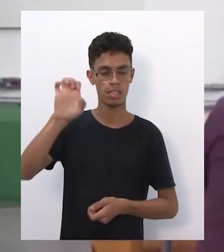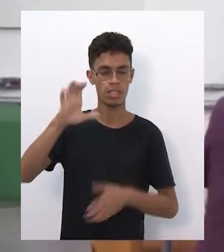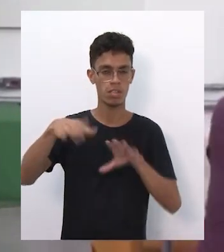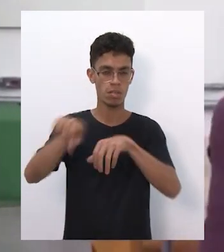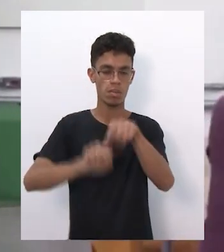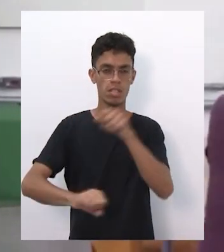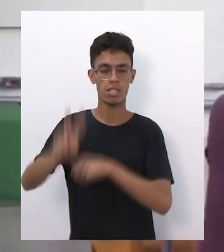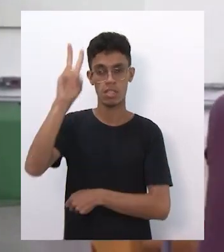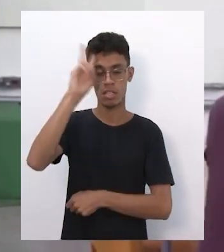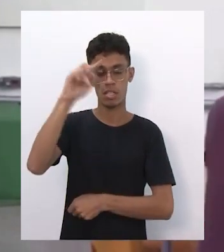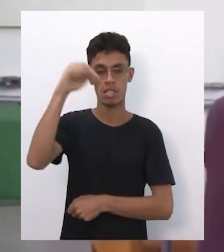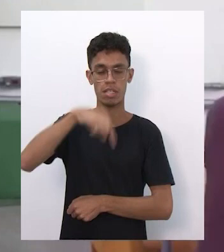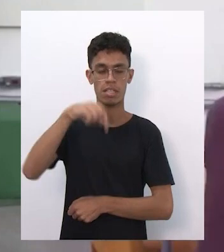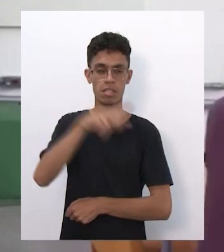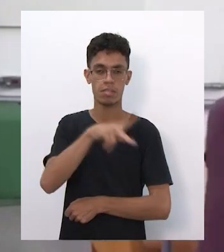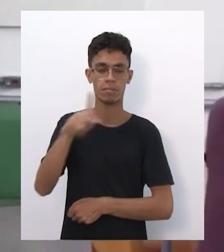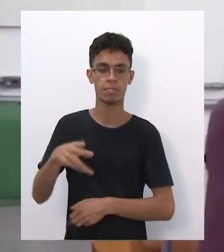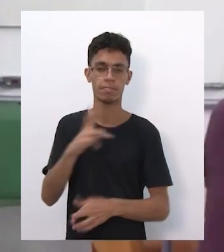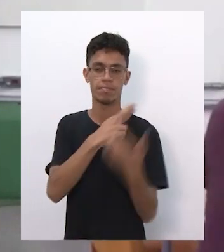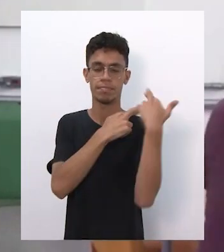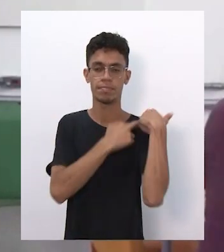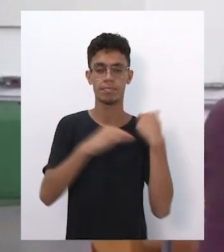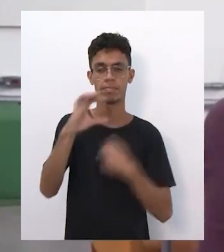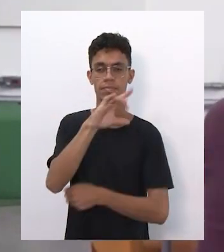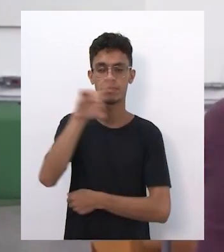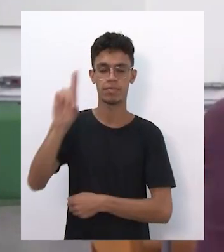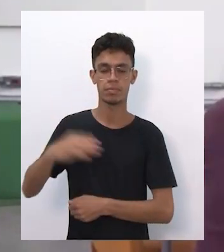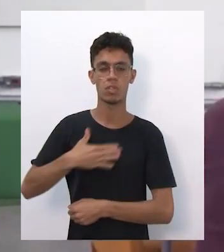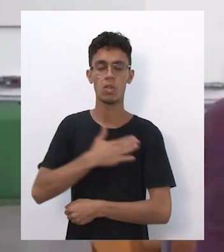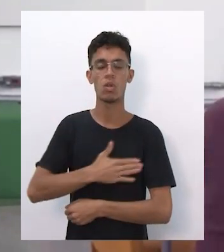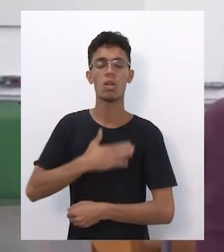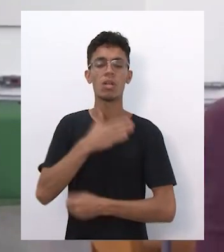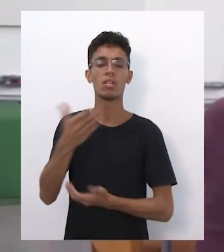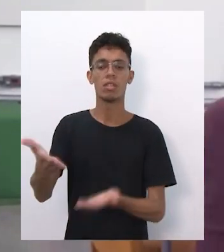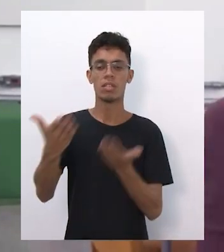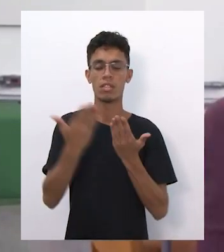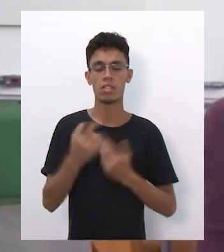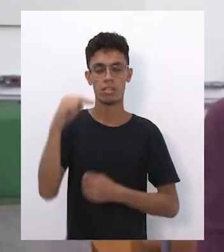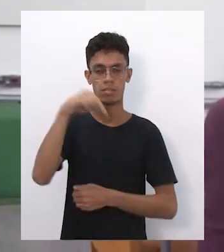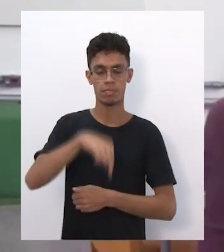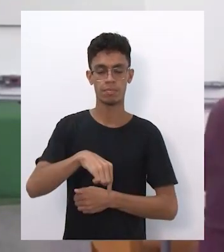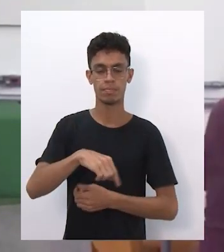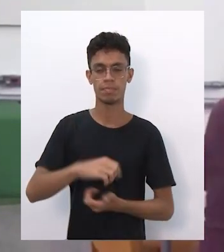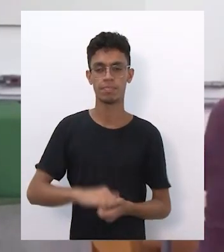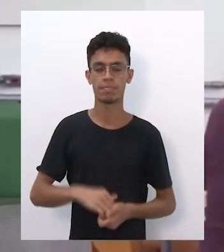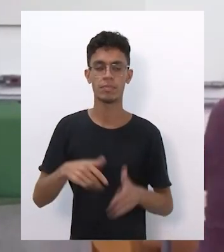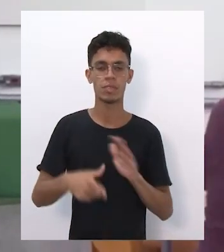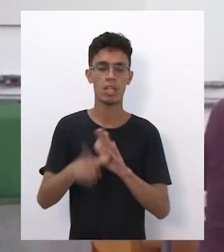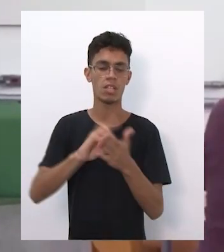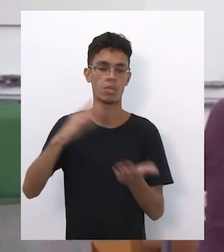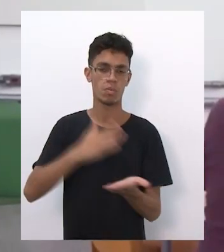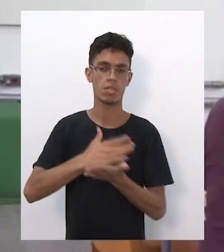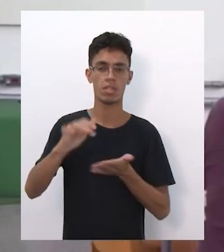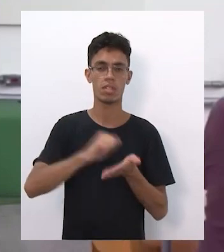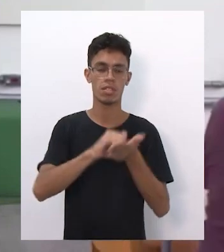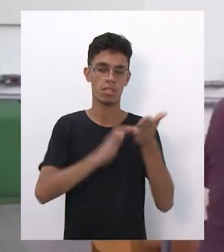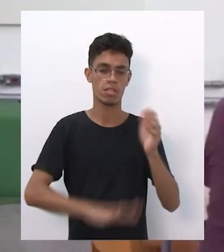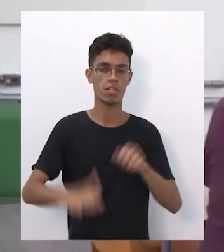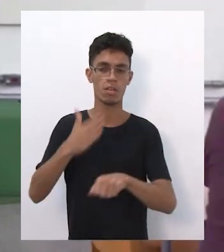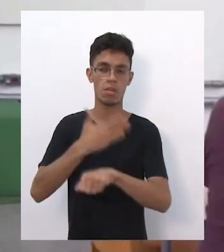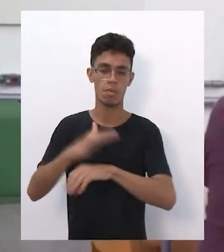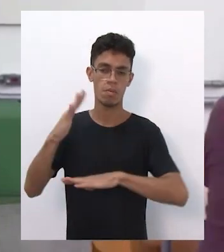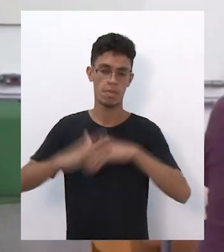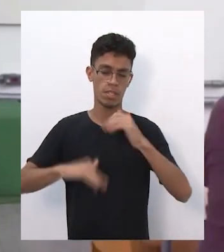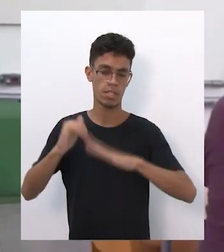centro e estou também exercendo a função de coordenação. Um prazer receber vocês aqui hoje E antes de a gente começar a atividade prática, que a gente vai mexer